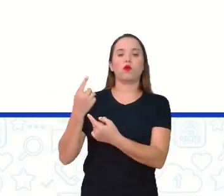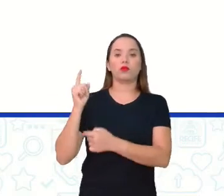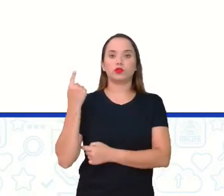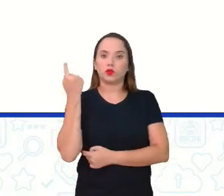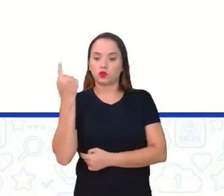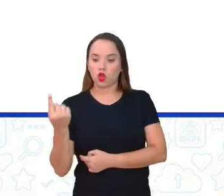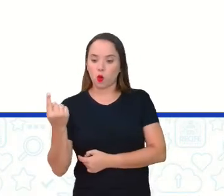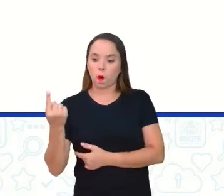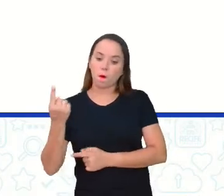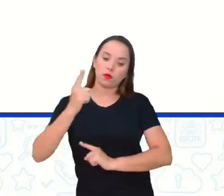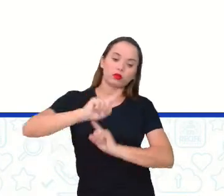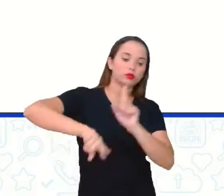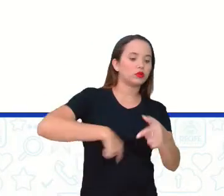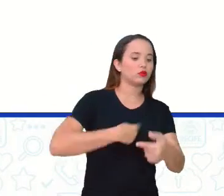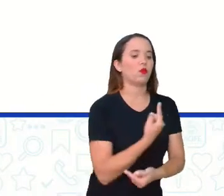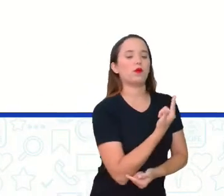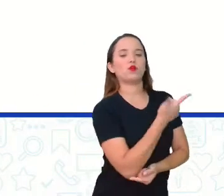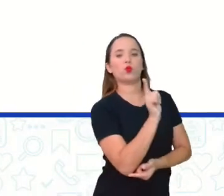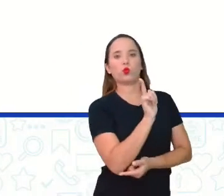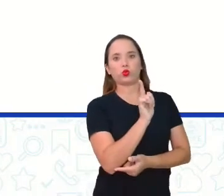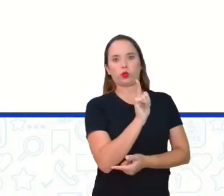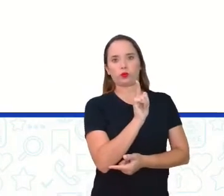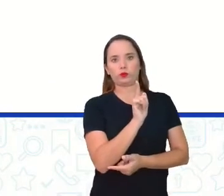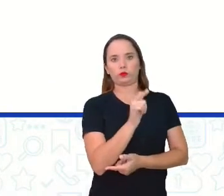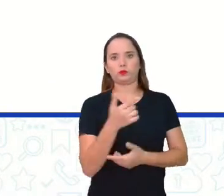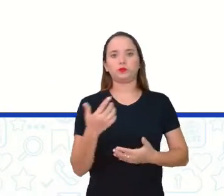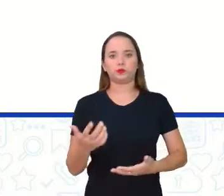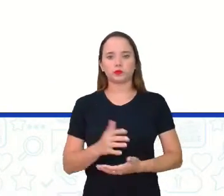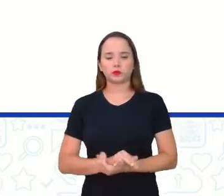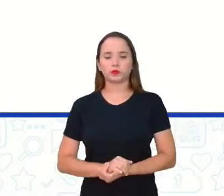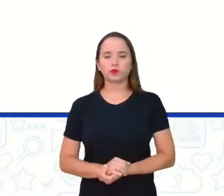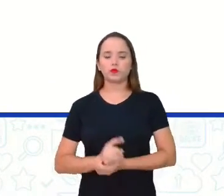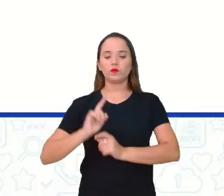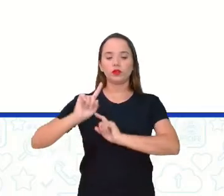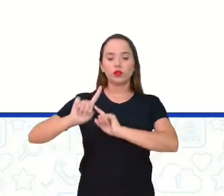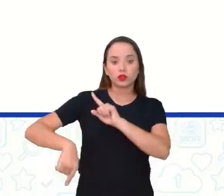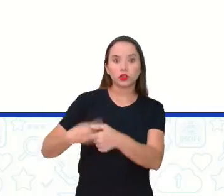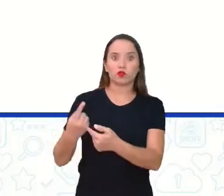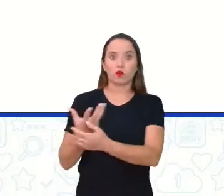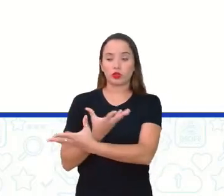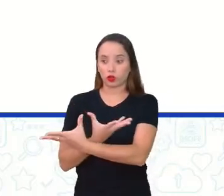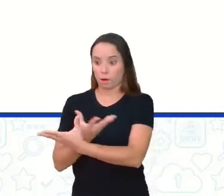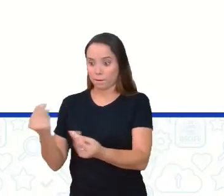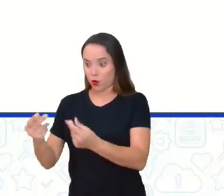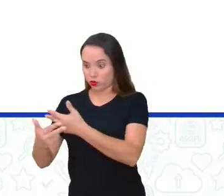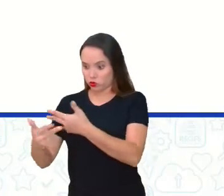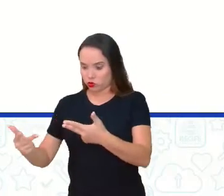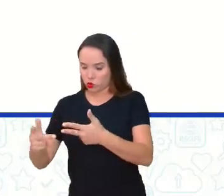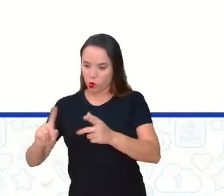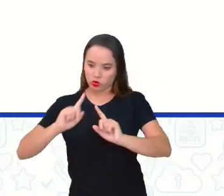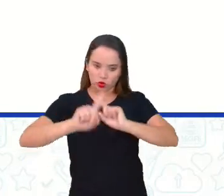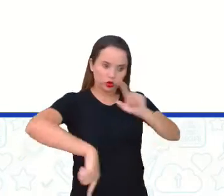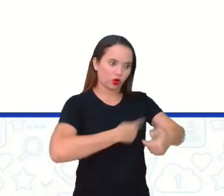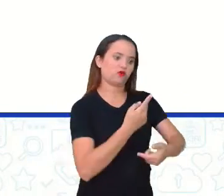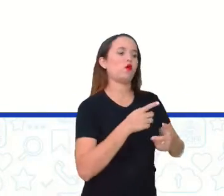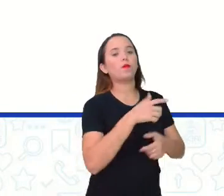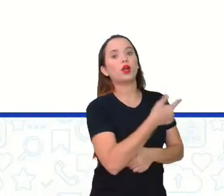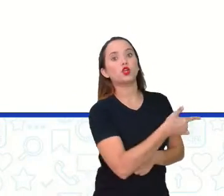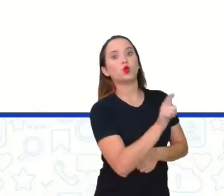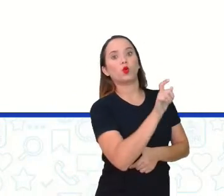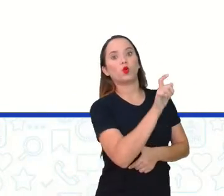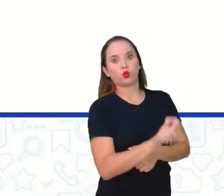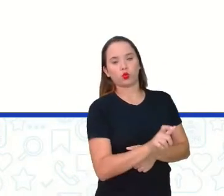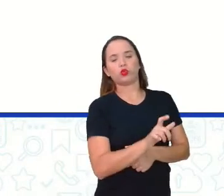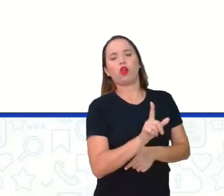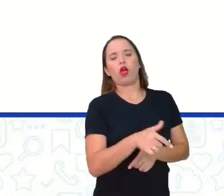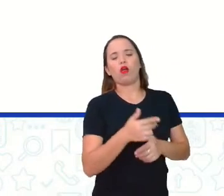em outra, tá certo? Você estudar a transformação de muitas coisas em outra é um estudo da função